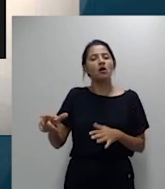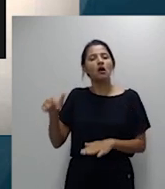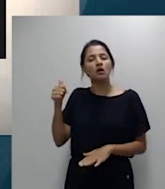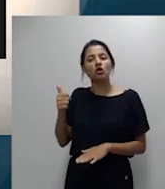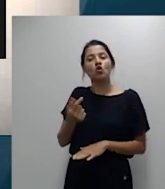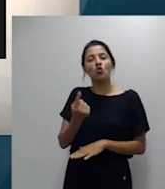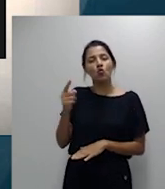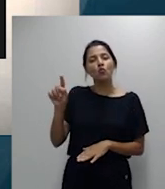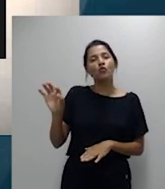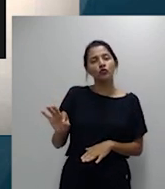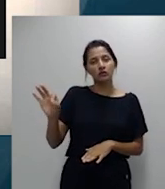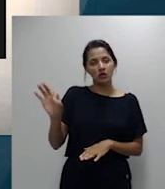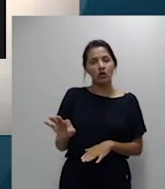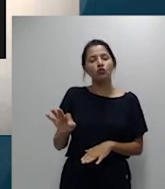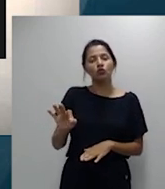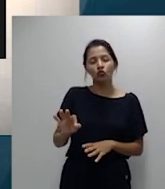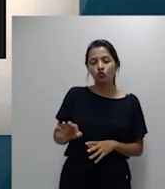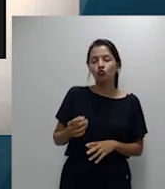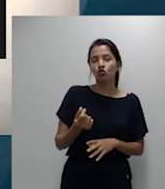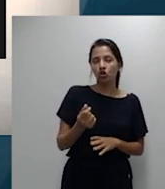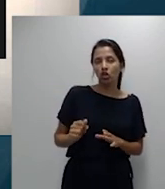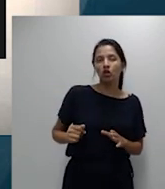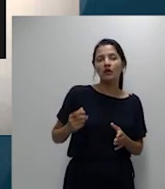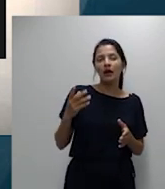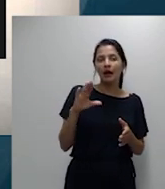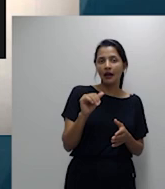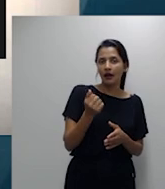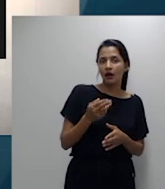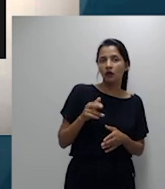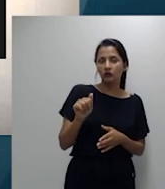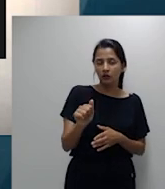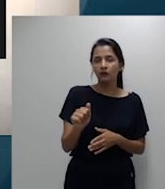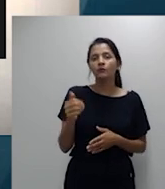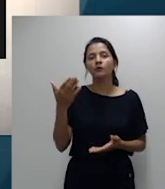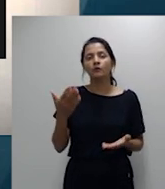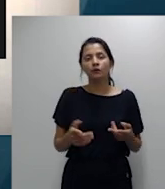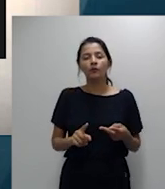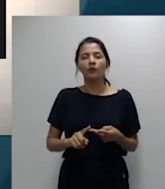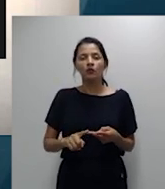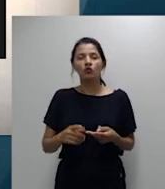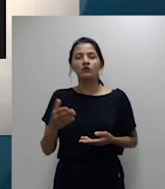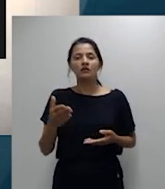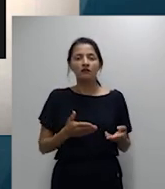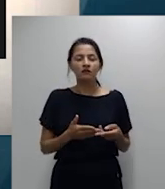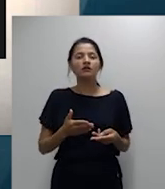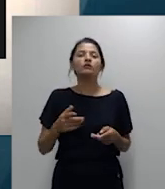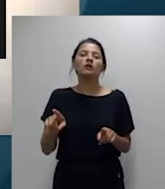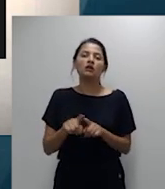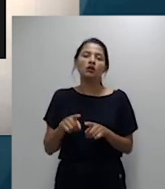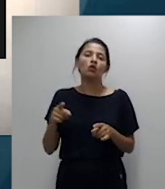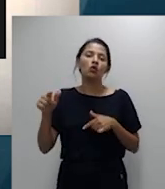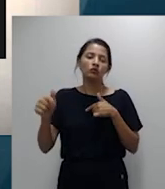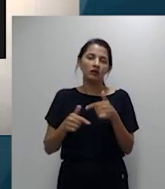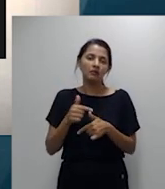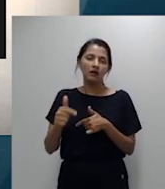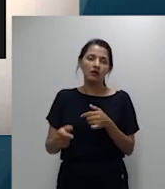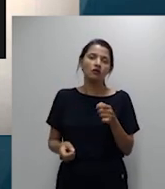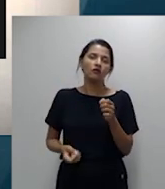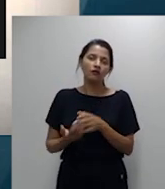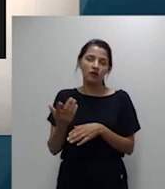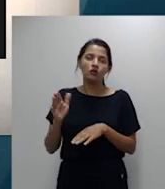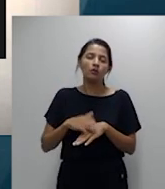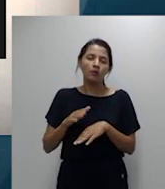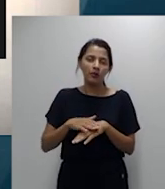causa depois compartilhe com a complexidade da demanda o valor da prestação dos serviços e com trabalho desenvolvido pelos